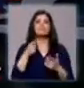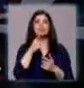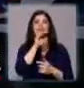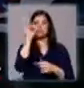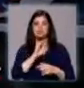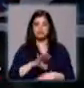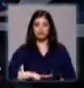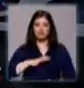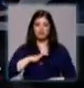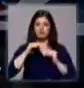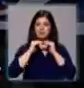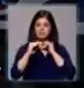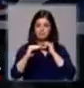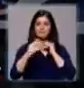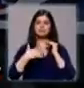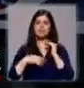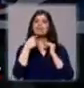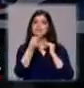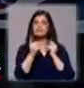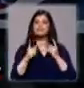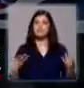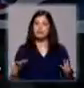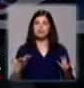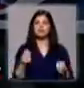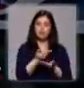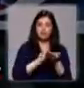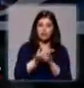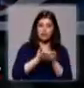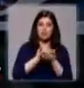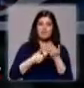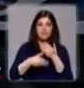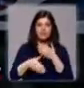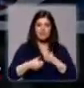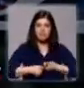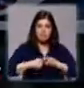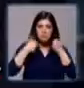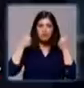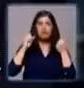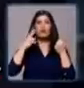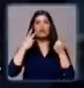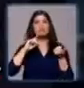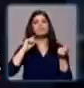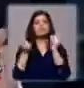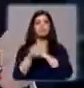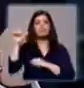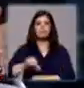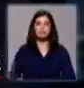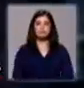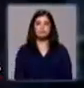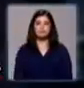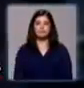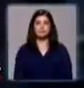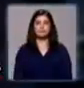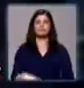dobrando podemos esperar um cenário de melhoria da economia ou pelo contrário o valor e